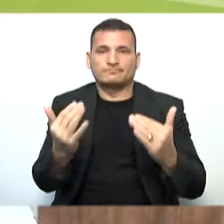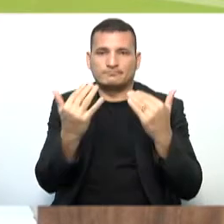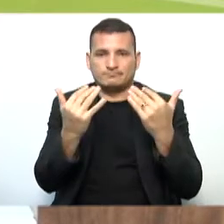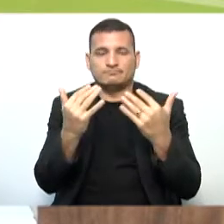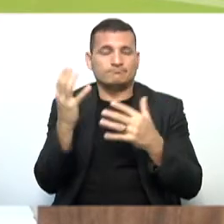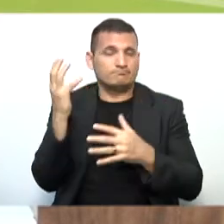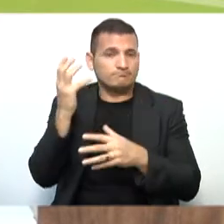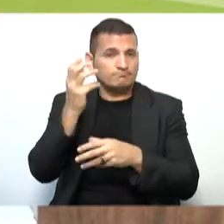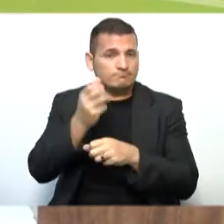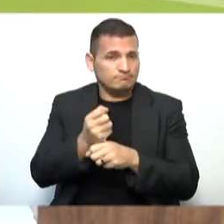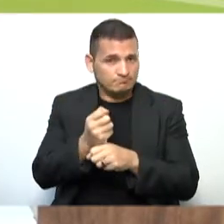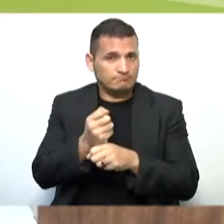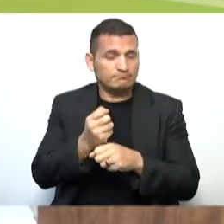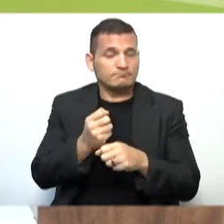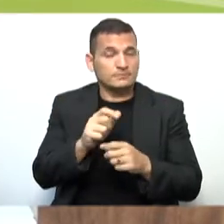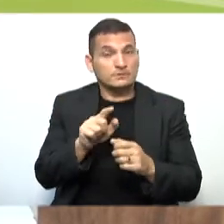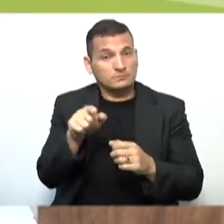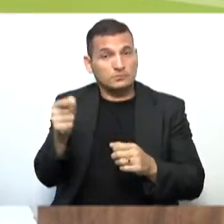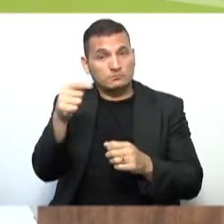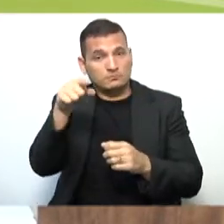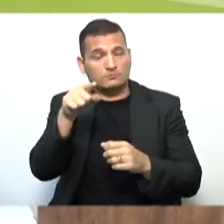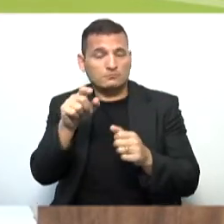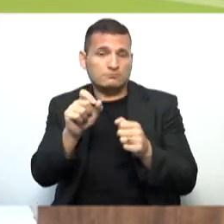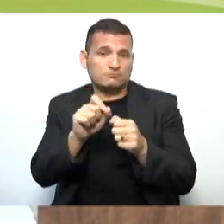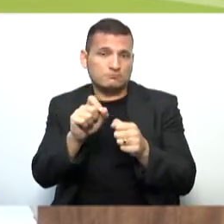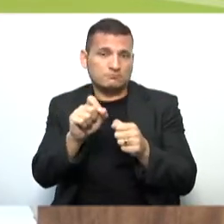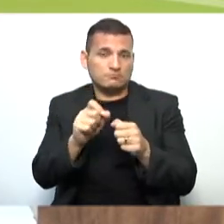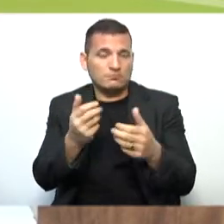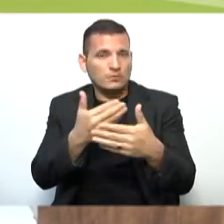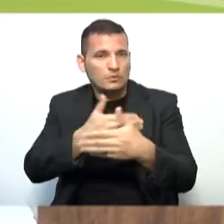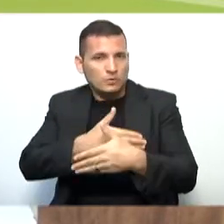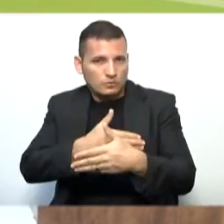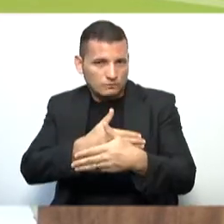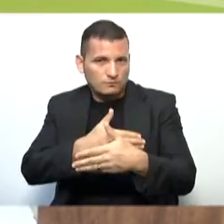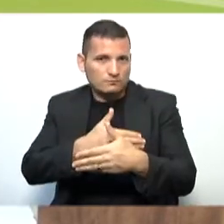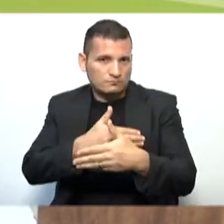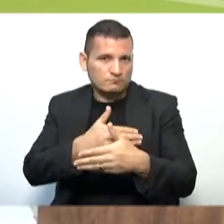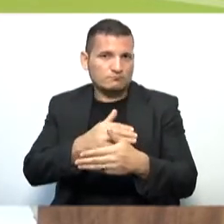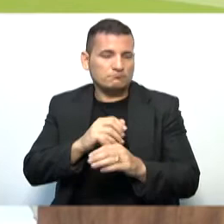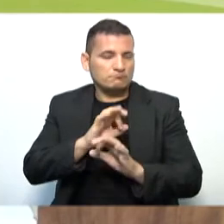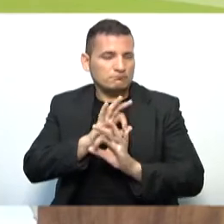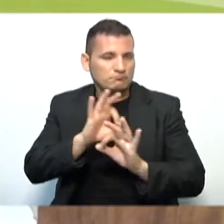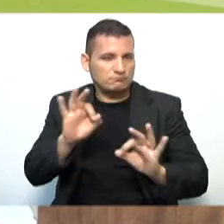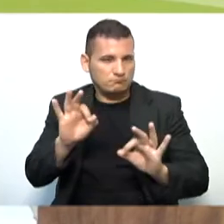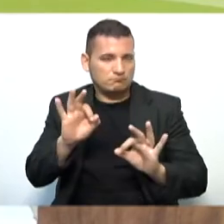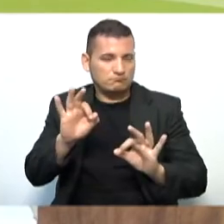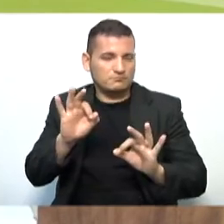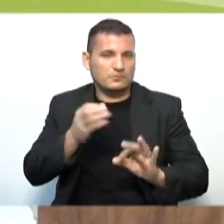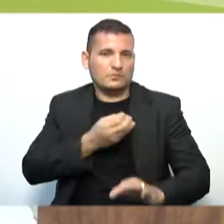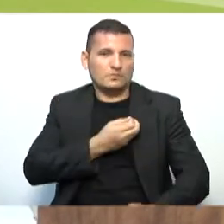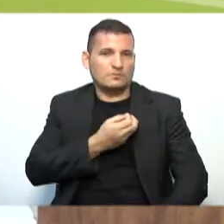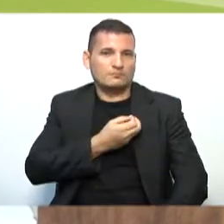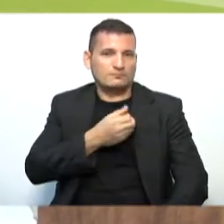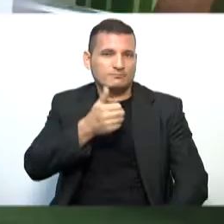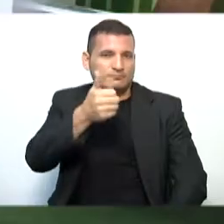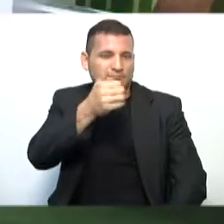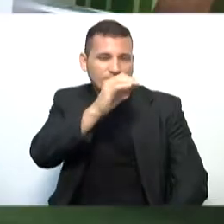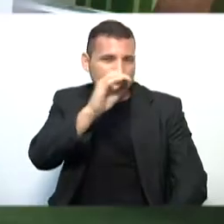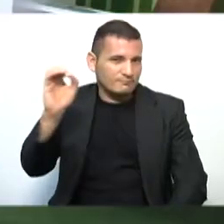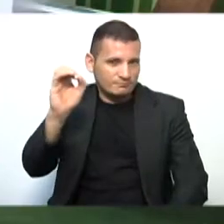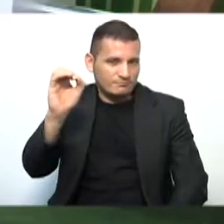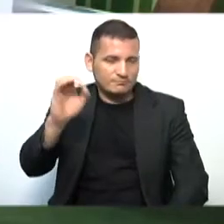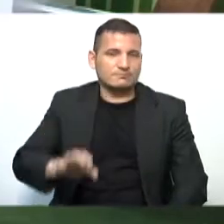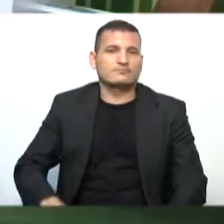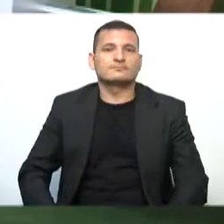nossa revisão para que depois, logo em seguida, vocês possam realizar a prova e tirar aquele 100 perfeito, né, professor? Isso